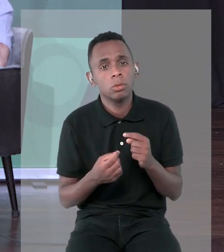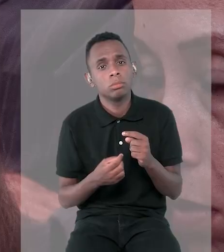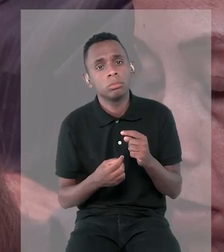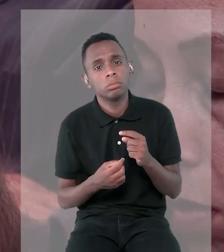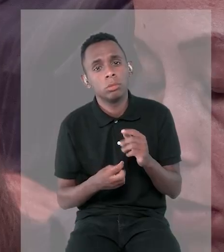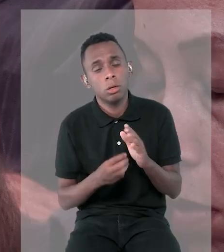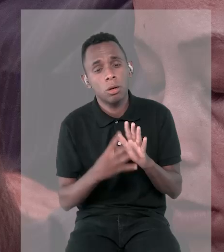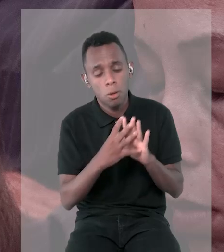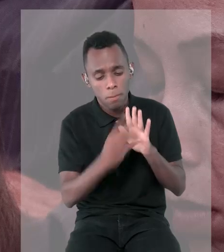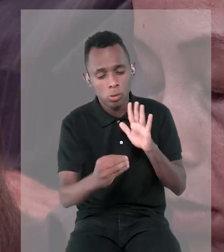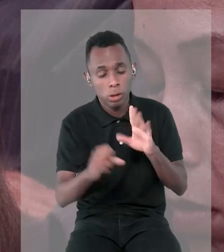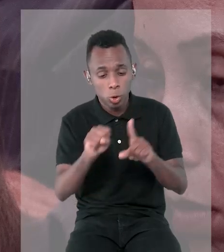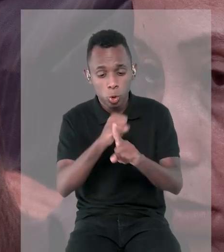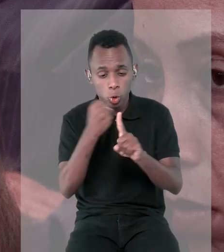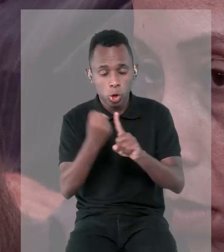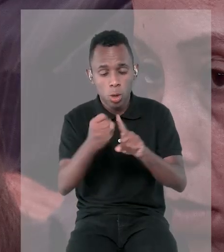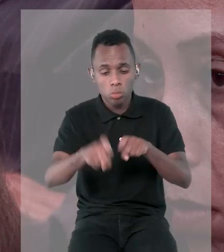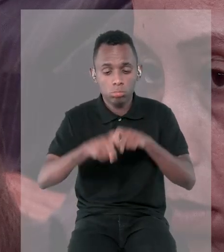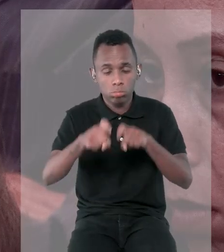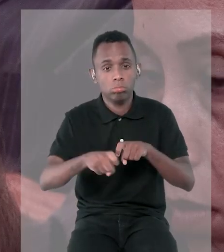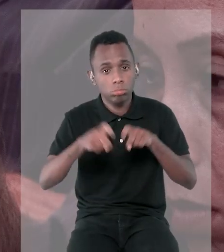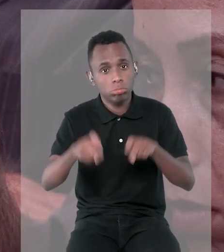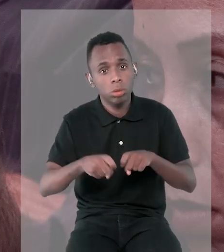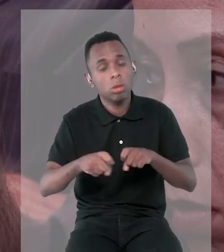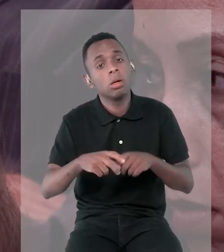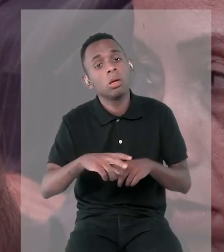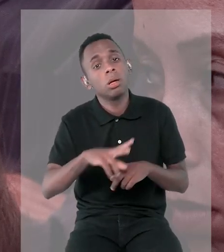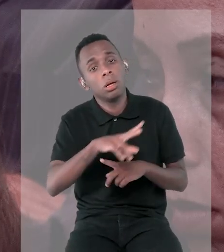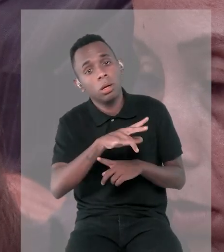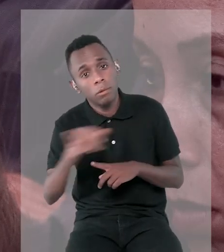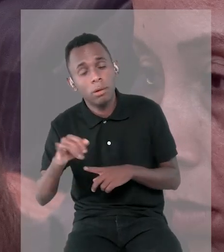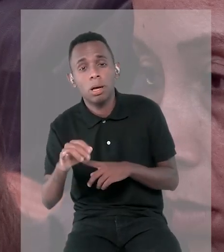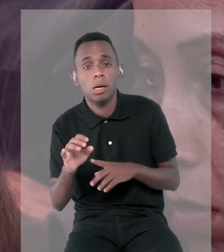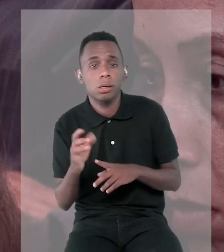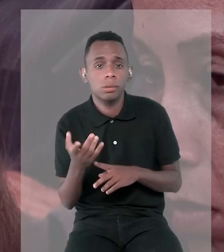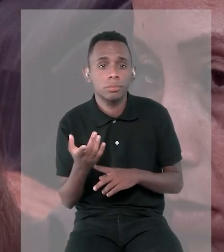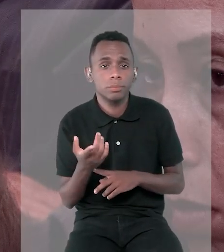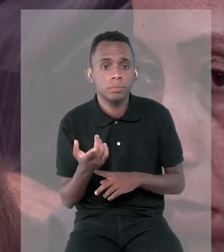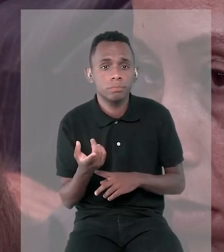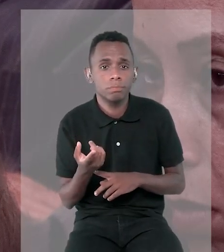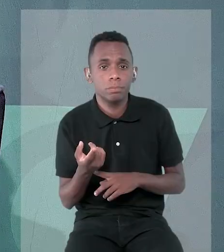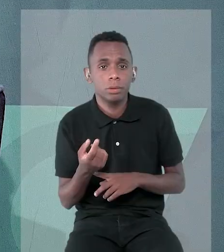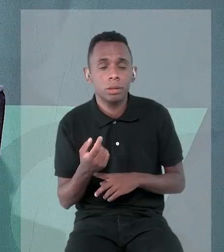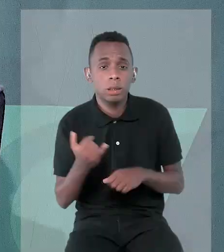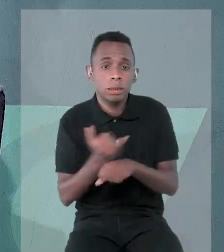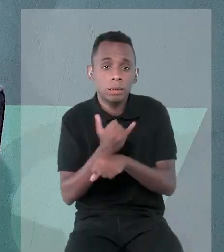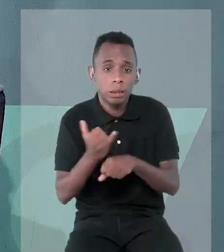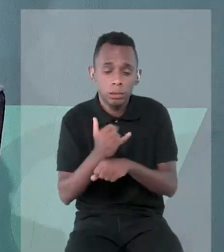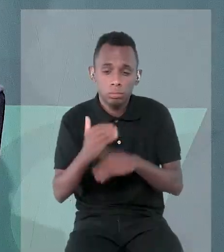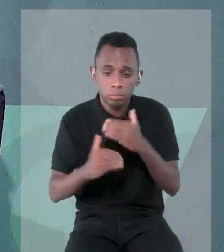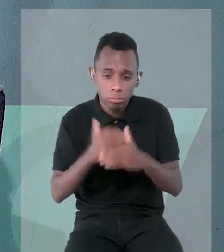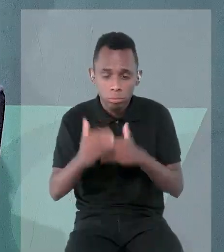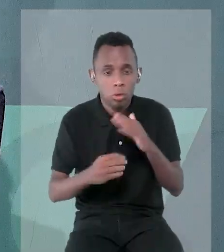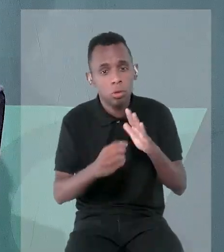modelo de sociedade agrícola. Uma espectadora acompanha atentamente a fala de Juliano. Uma forma de amadurecer o